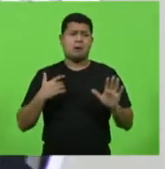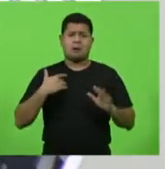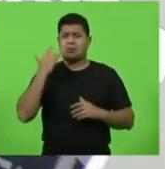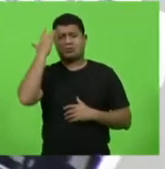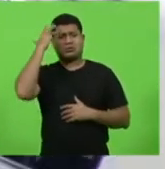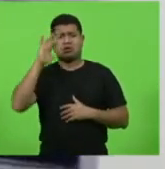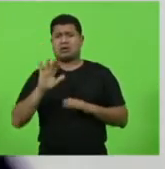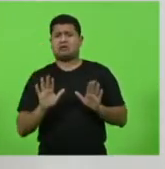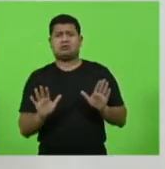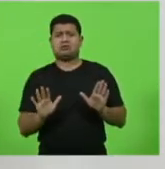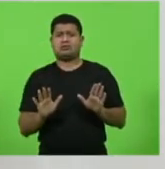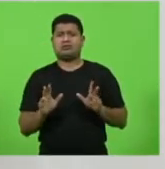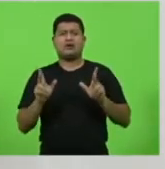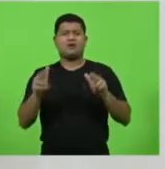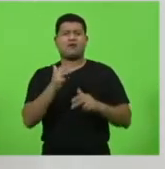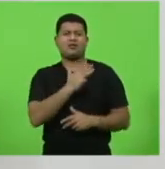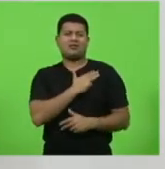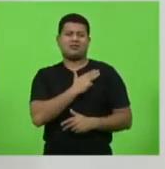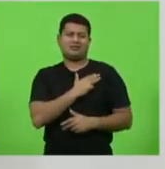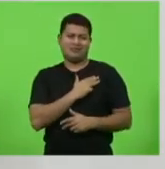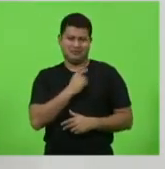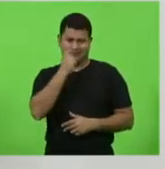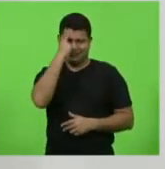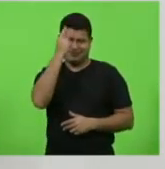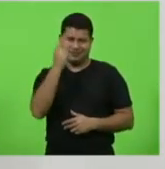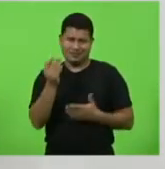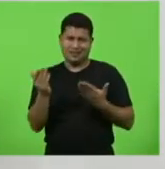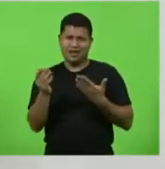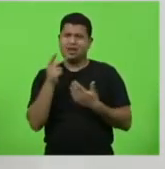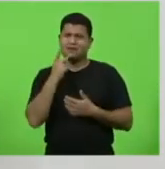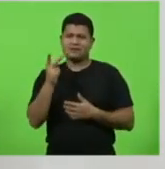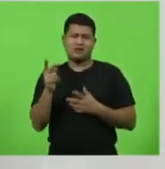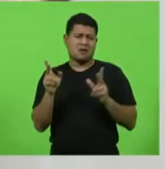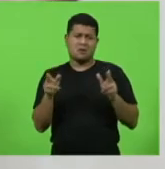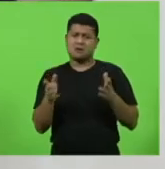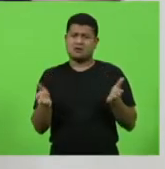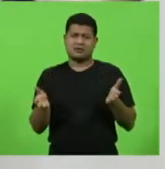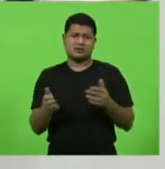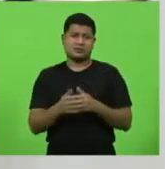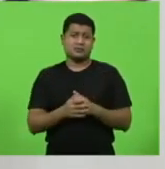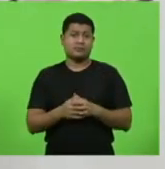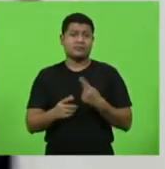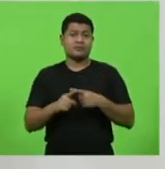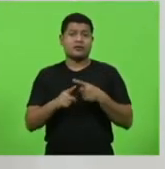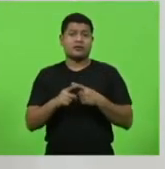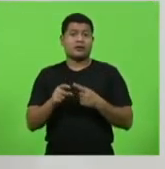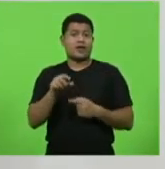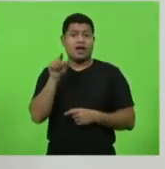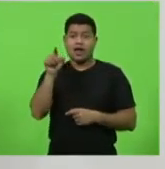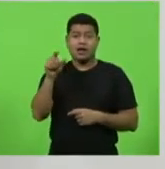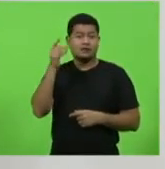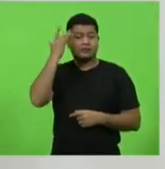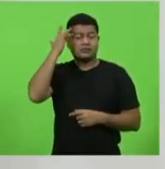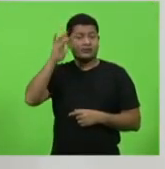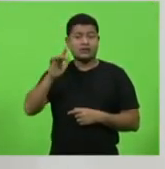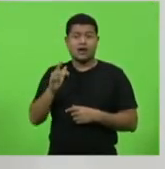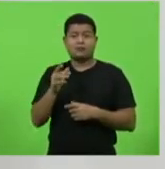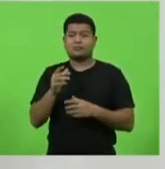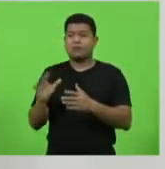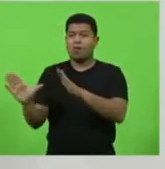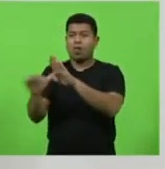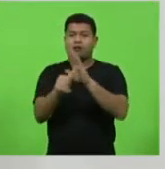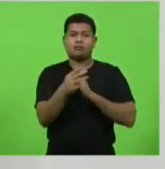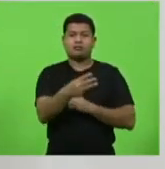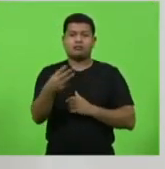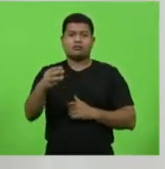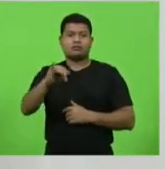nada. Não vou pedir para o Moisés. Se o Moisés não sabe quem é que roubou os 33 milhões, e ainda